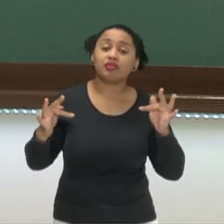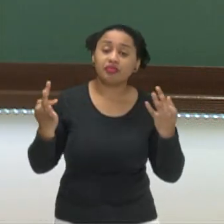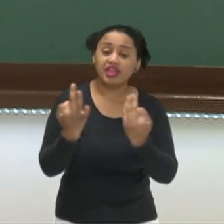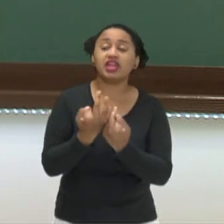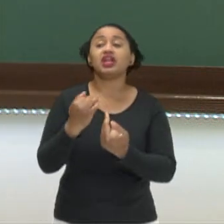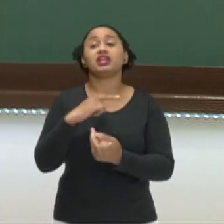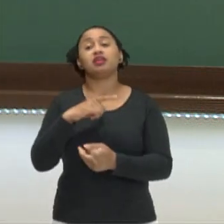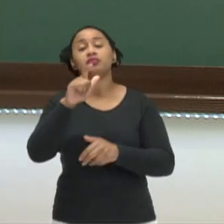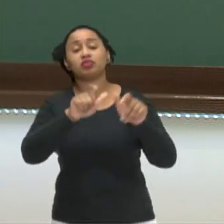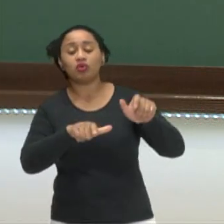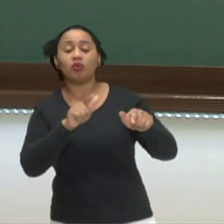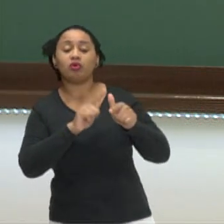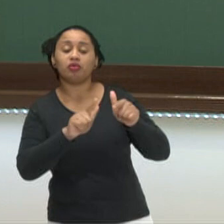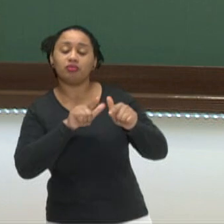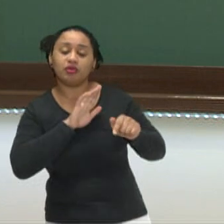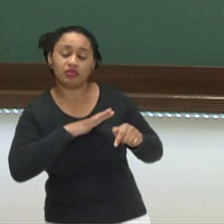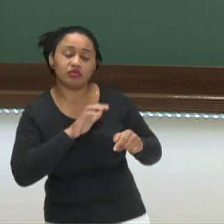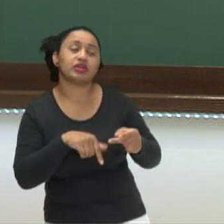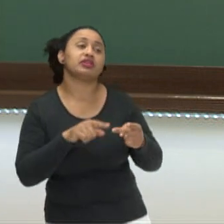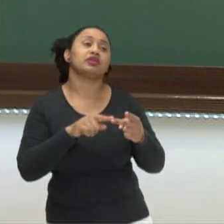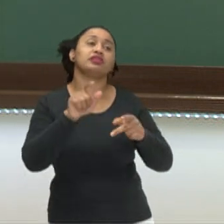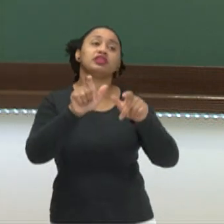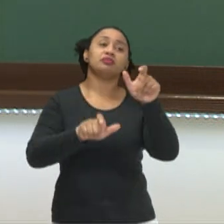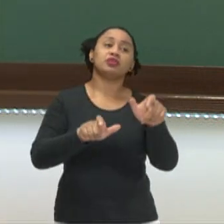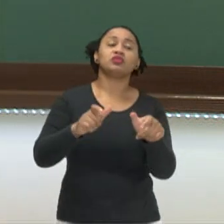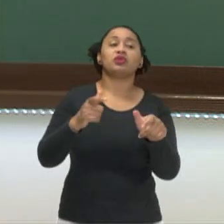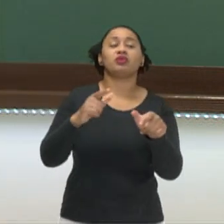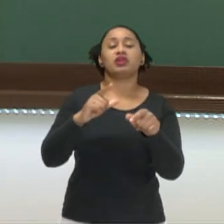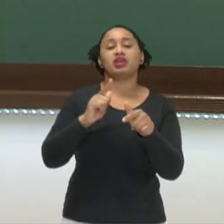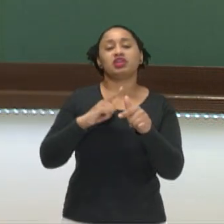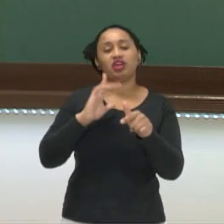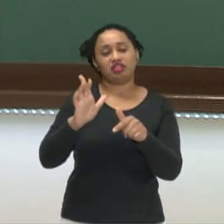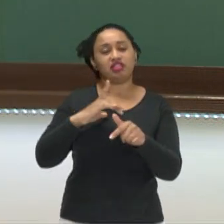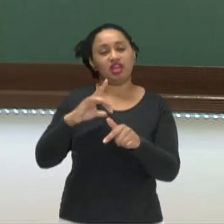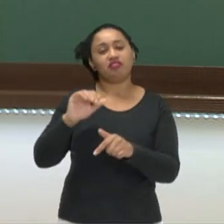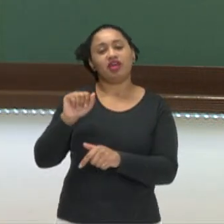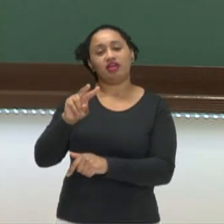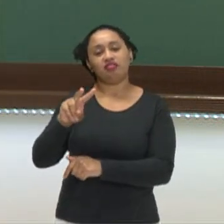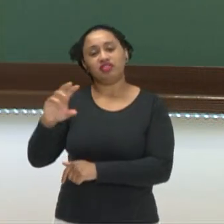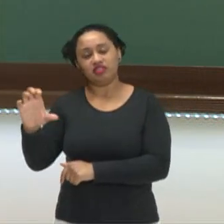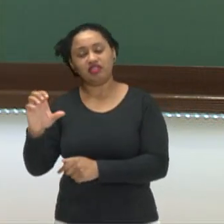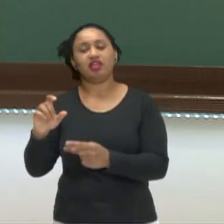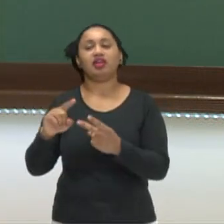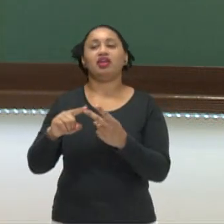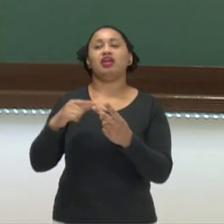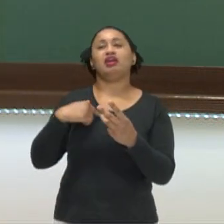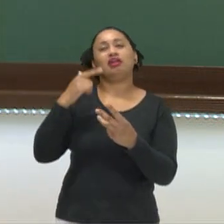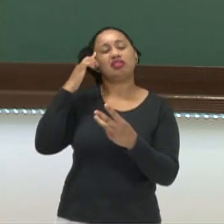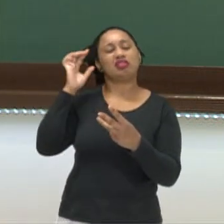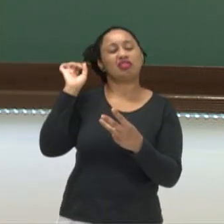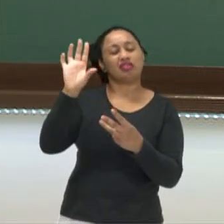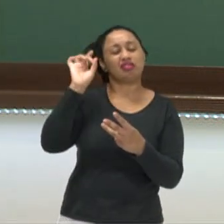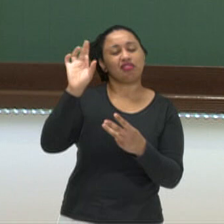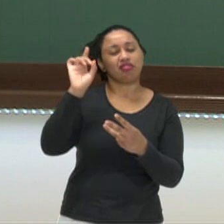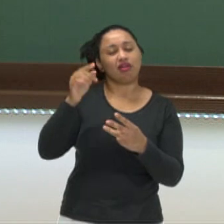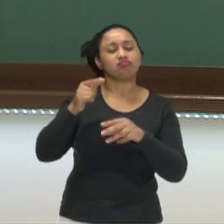tem alguém que é cardíaco, tem alguém que tem histórico de AVC, de trombose, enxaqueca, pressão